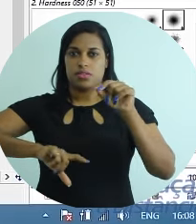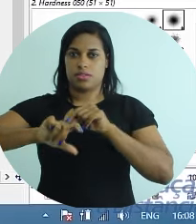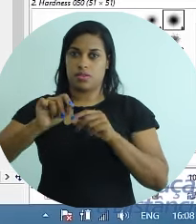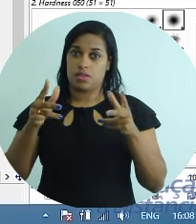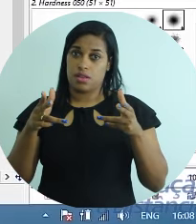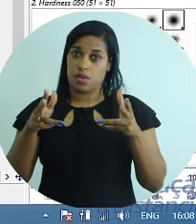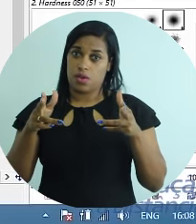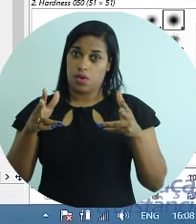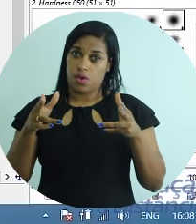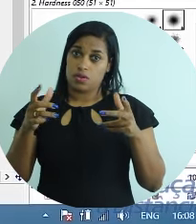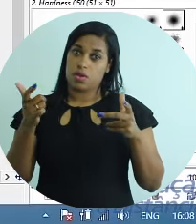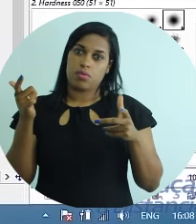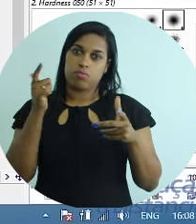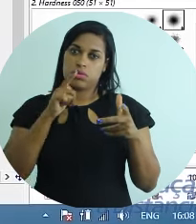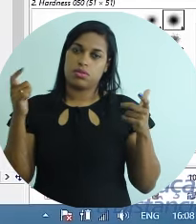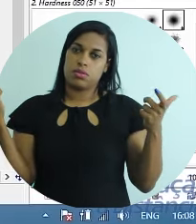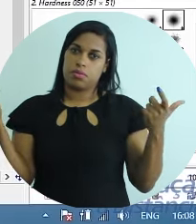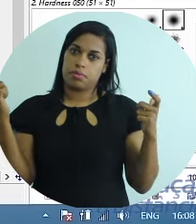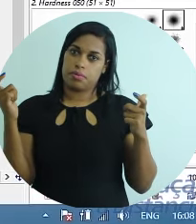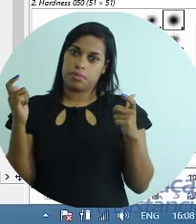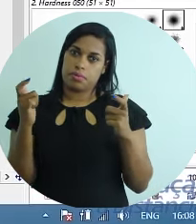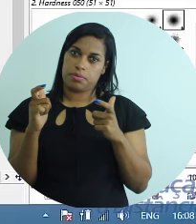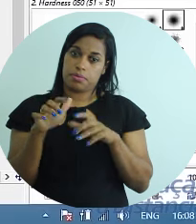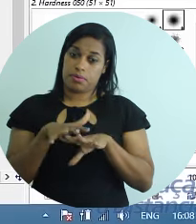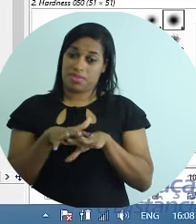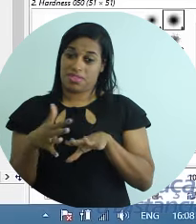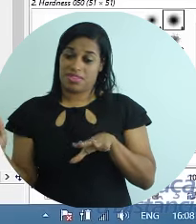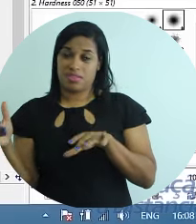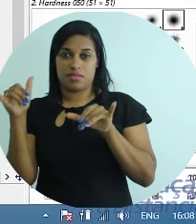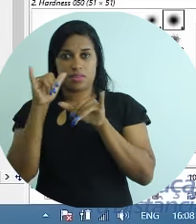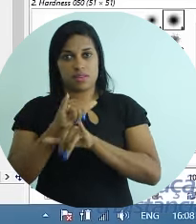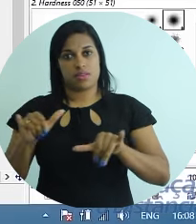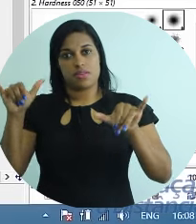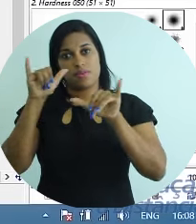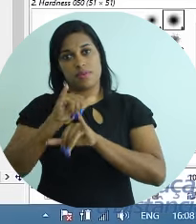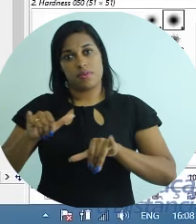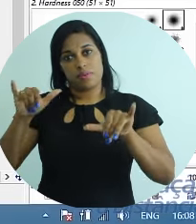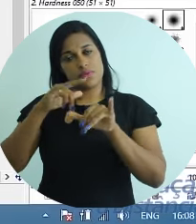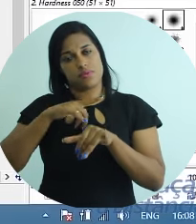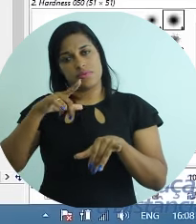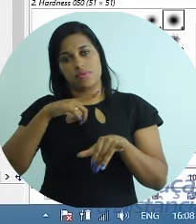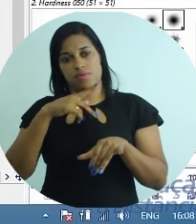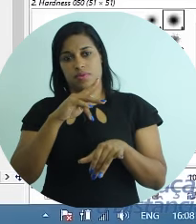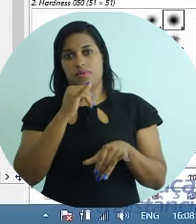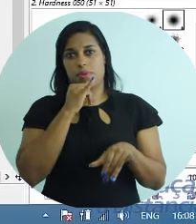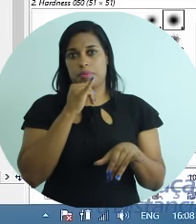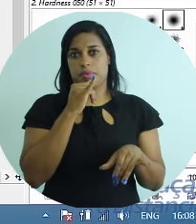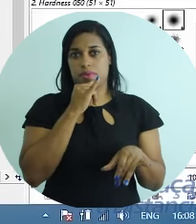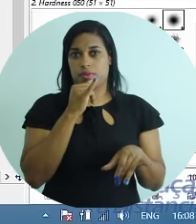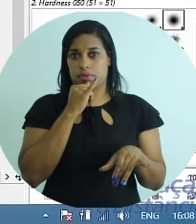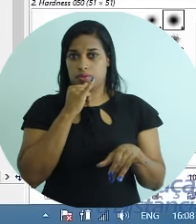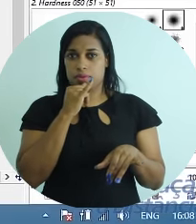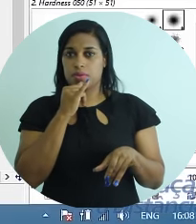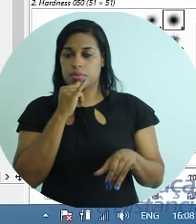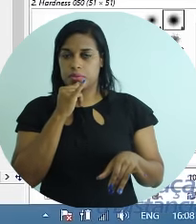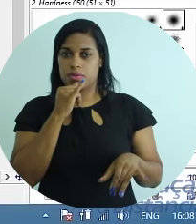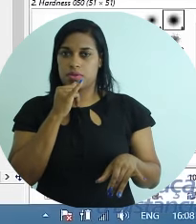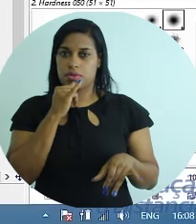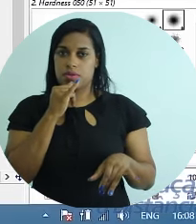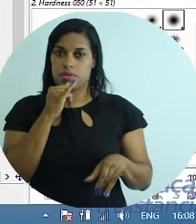Então repare que nós conseguimos reduzir, nós excluímos todas as informações que tinham aqui, por exemplo, nas laterais, nas bordas